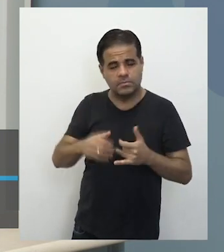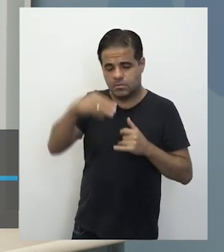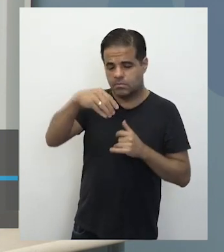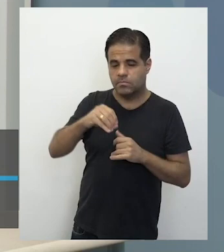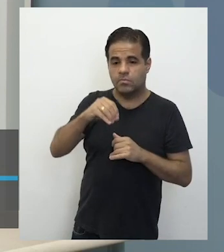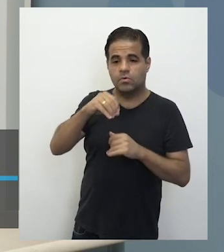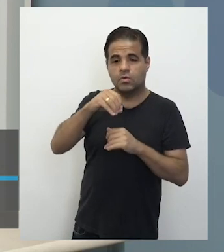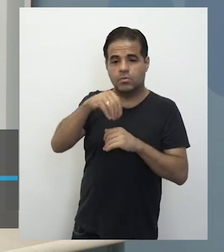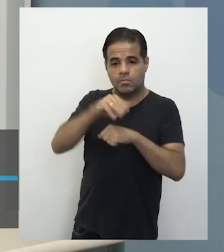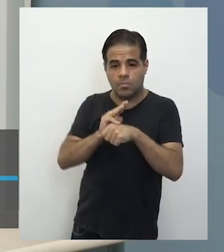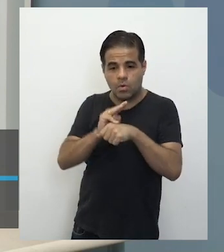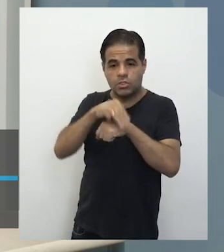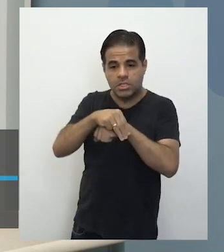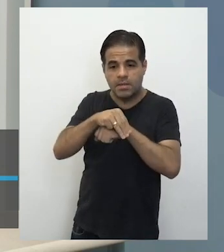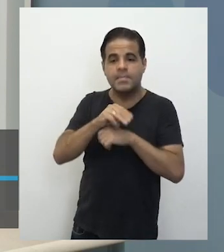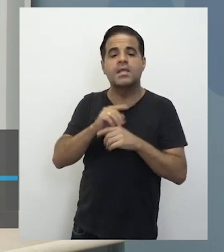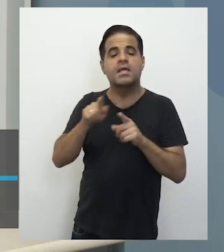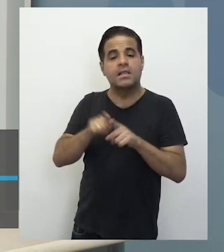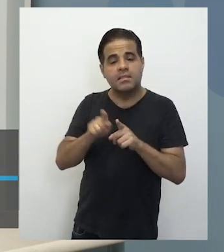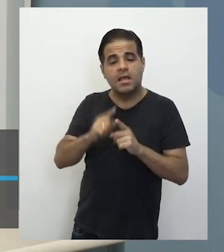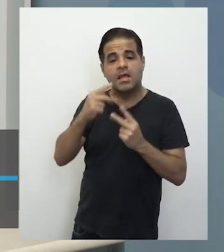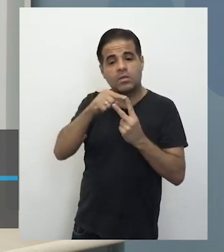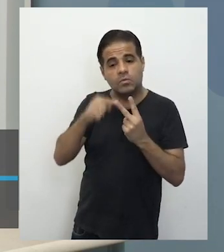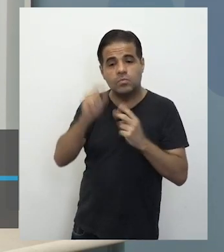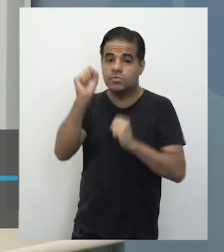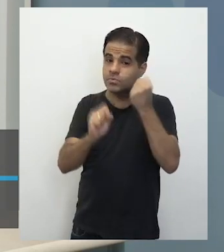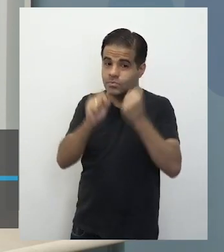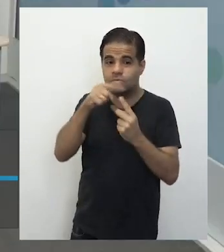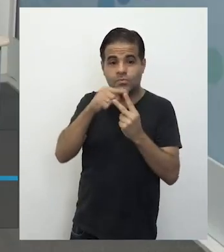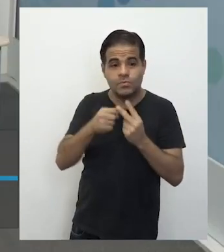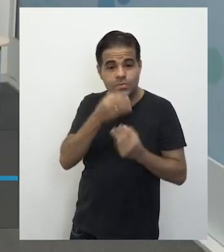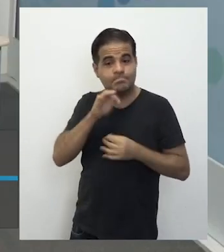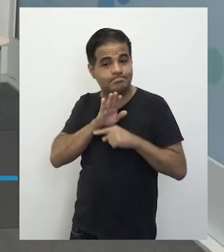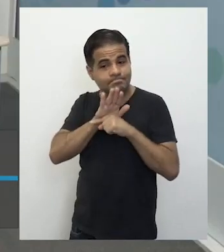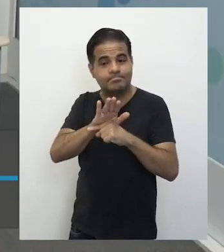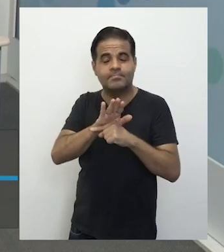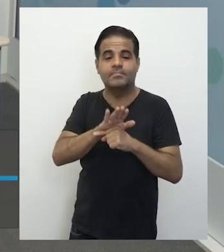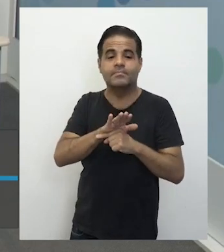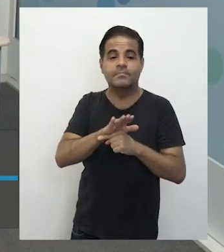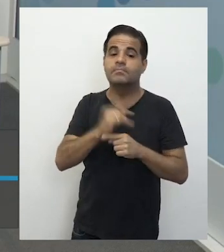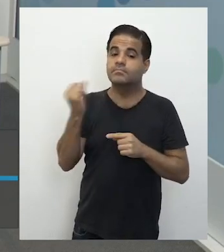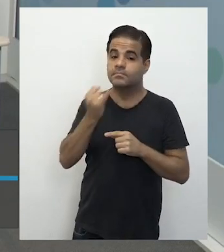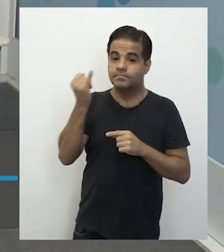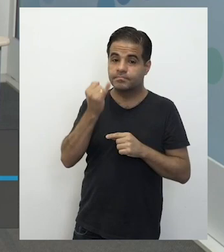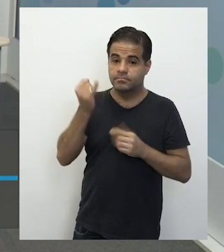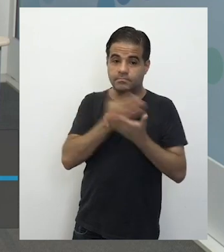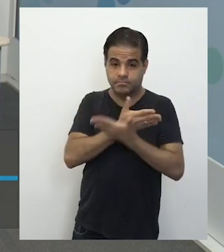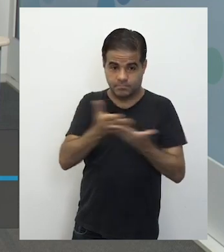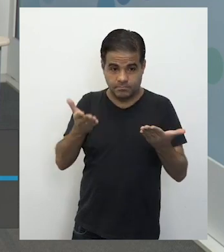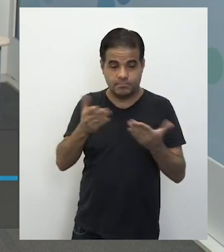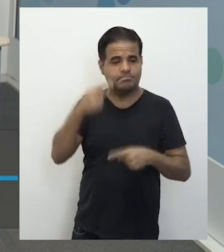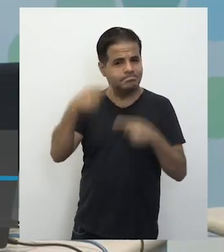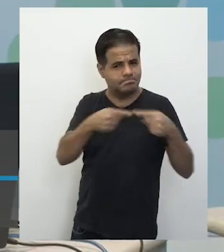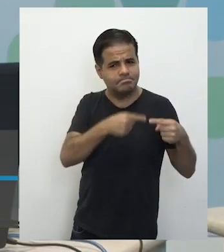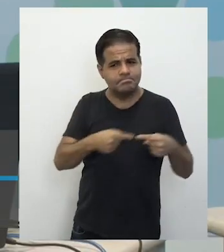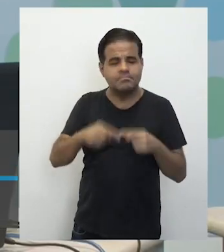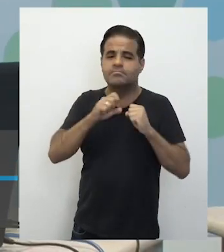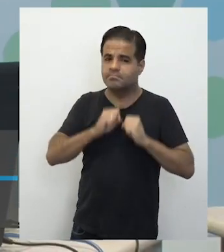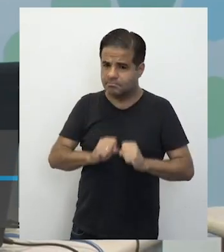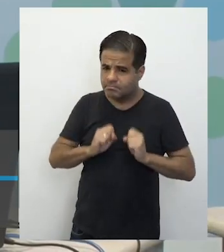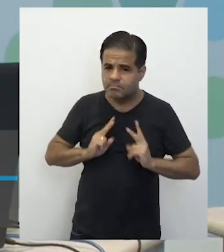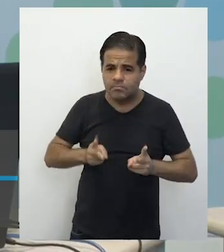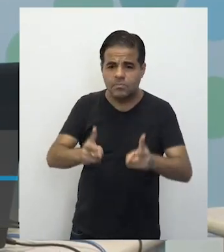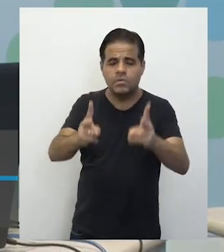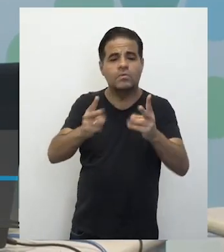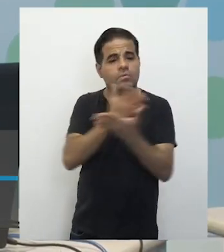Mogi-mirim predomina a indústria. Então, 2 contribuições. Muito bem. E é importante, né, que essa discussão ela